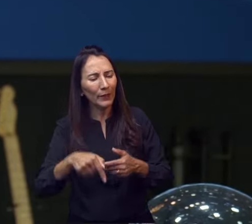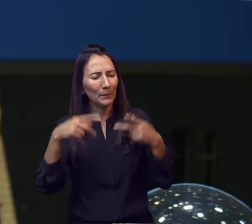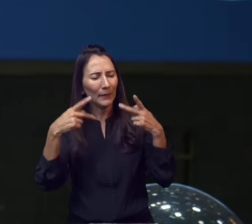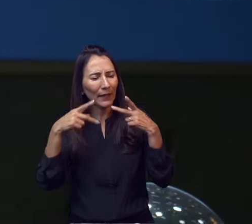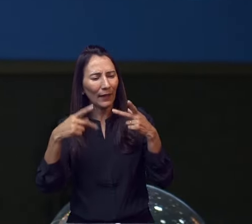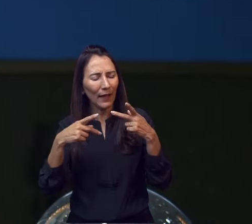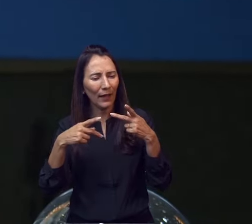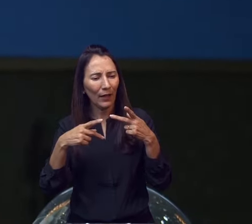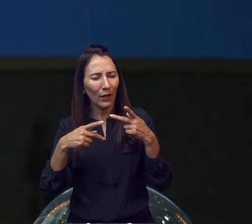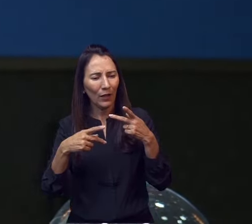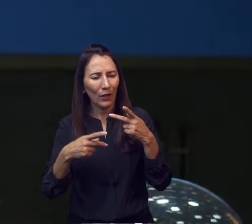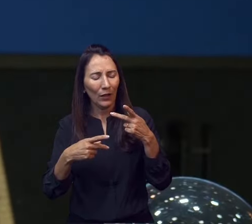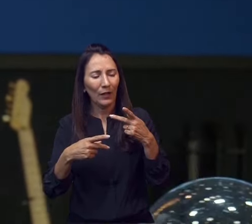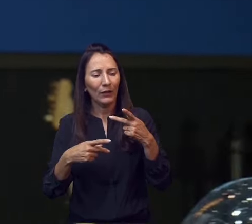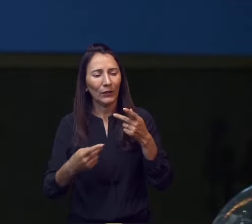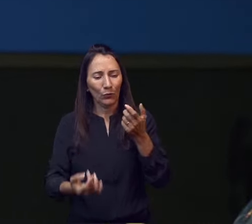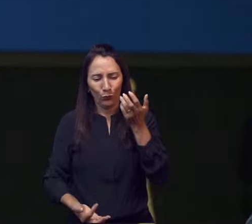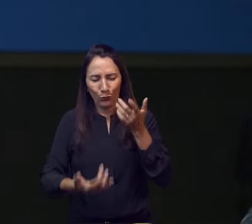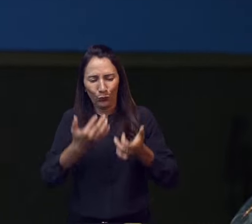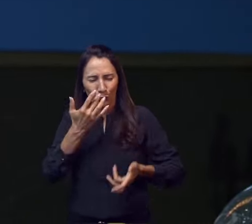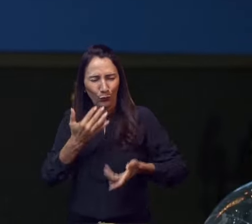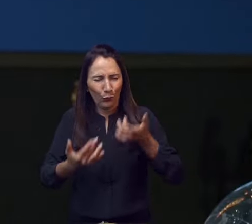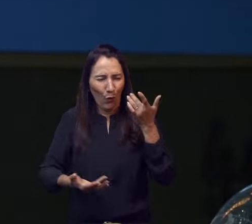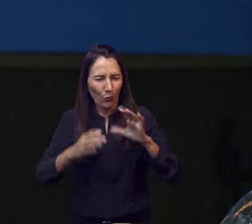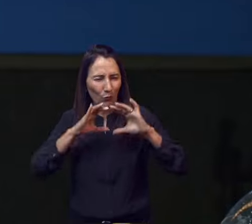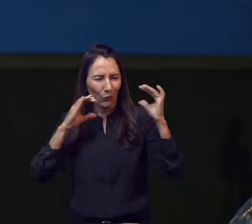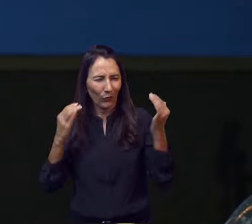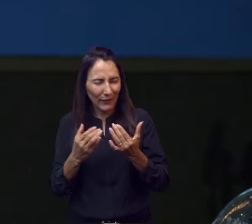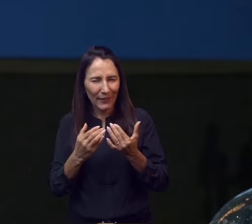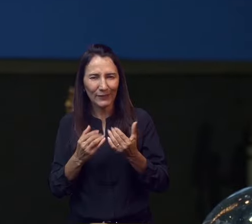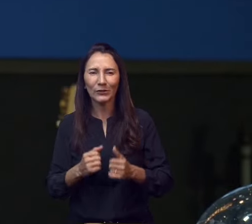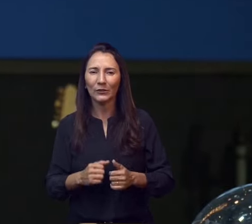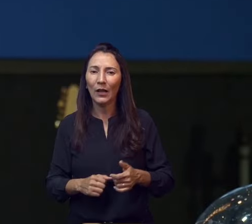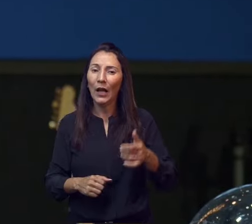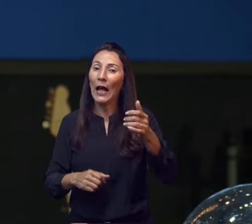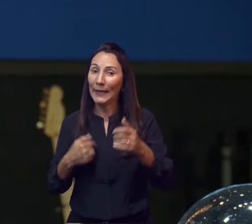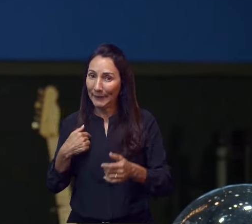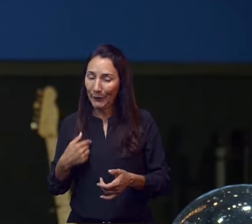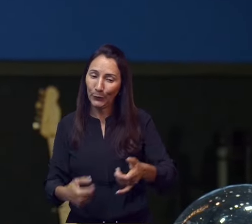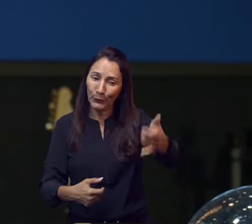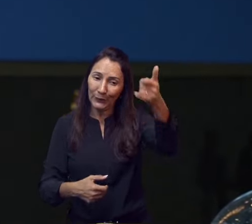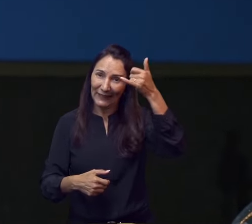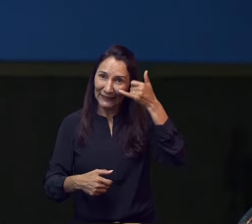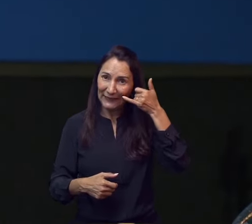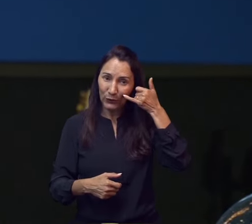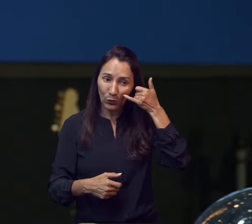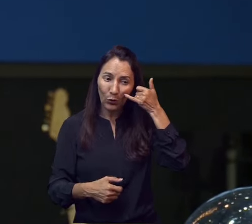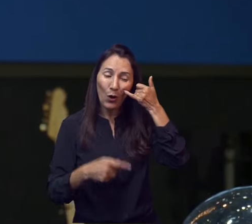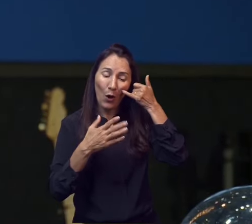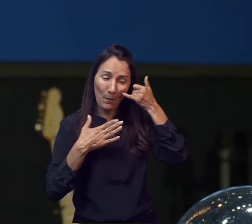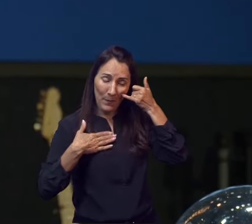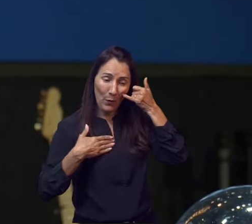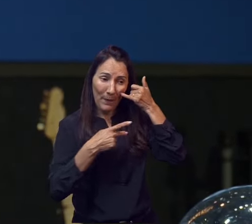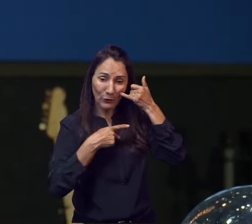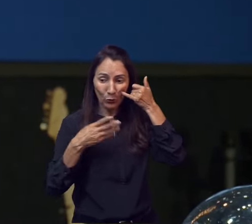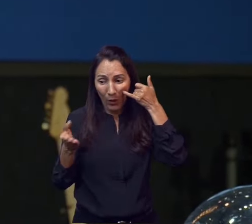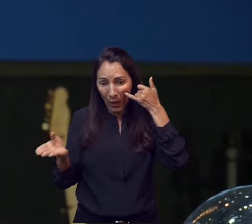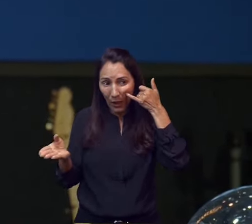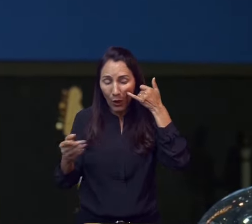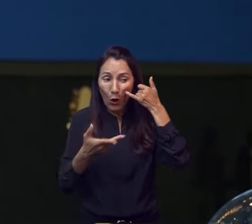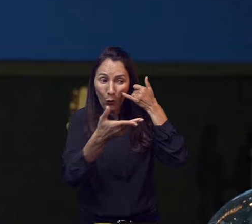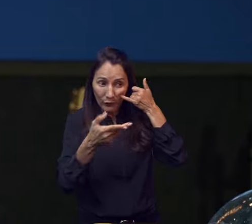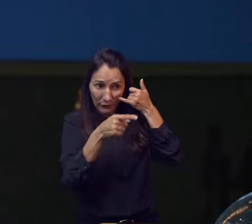liguei para ele falei tô ligando o nome do meu pastor para o senhor me chamo fulano de tal meu pastor tá te convidando para vir aqui e